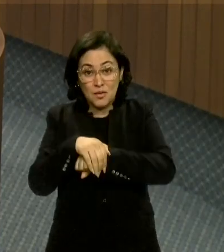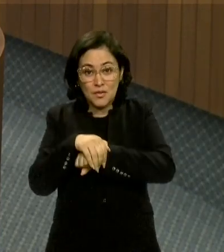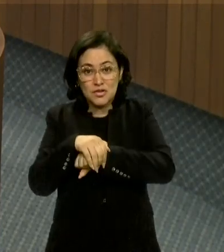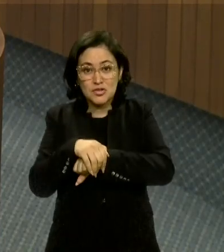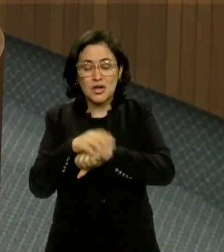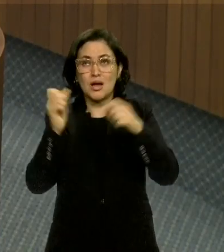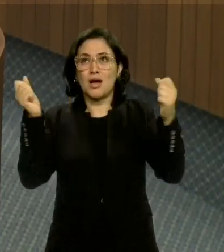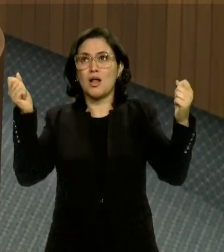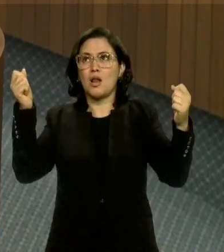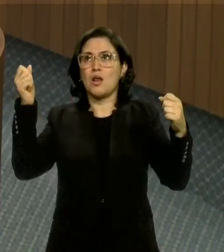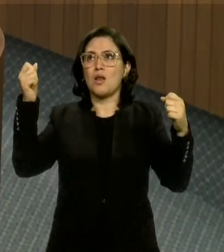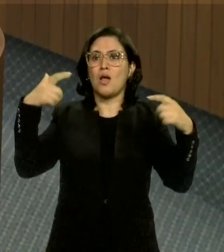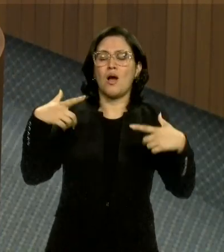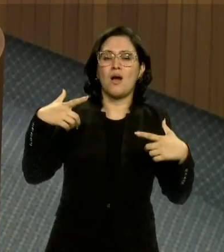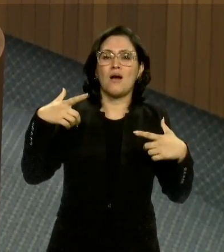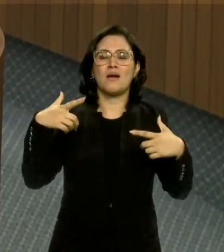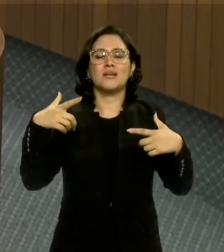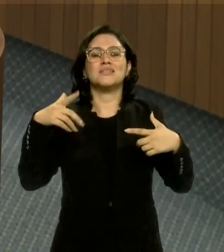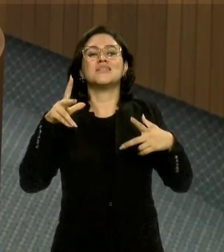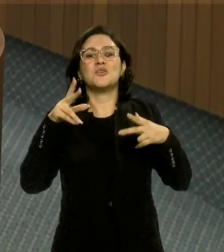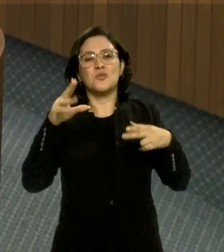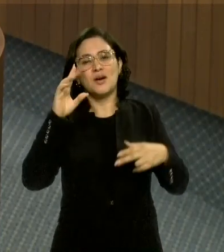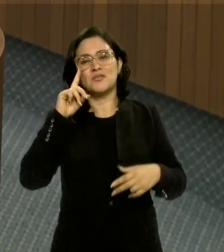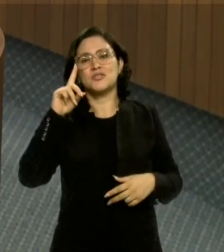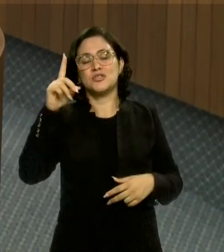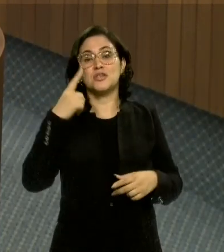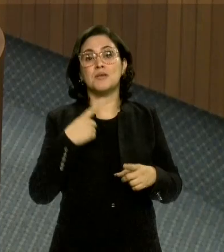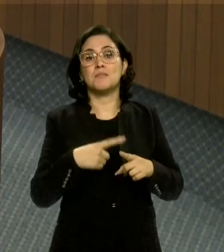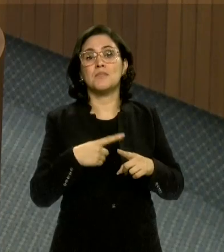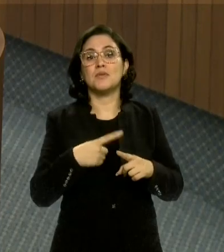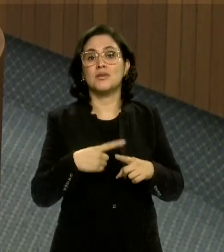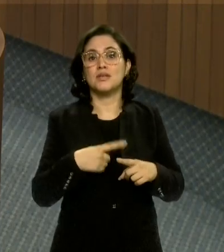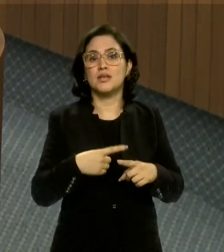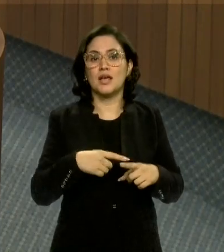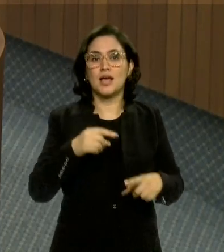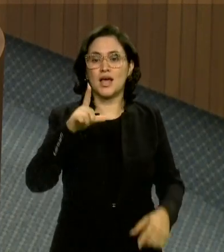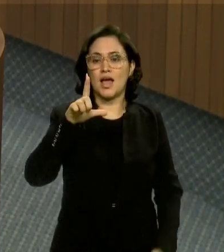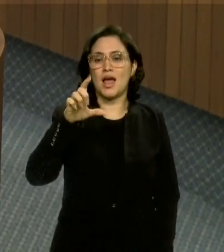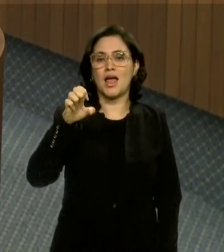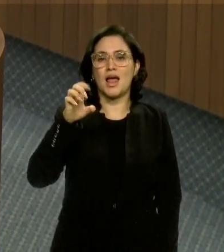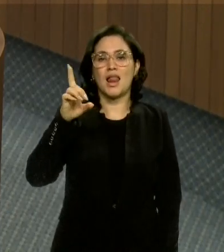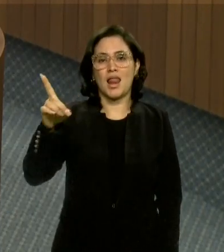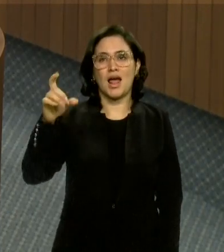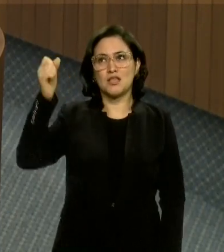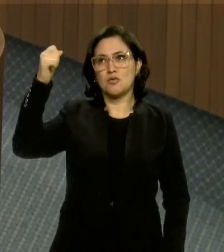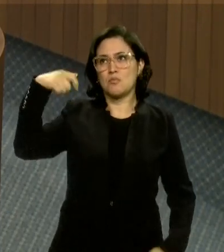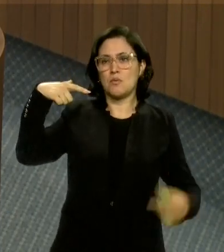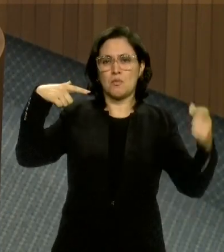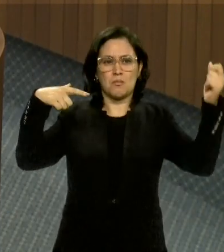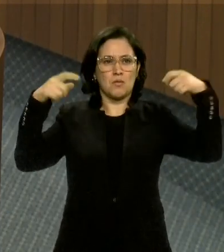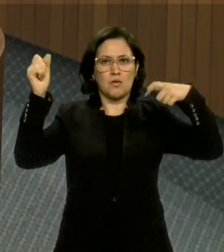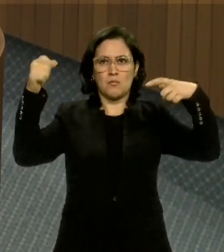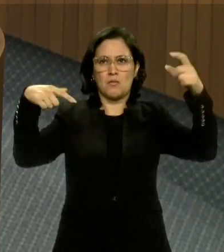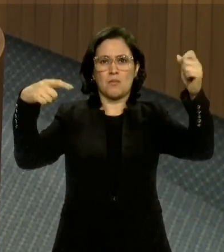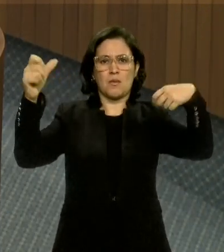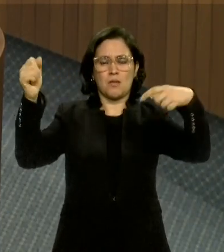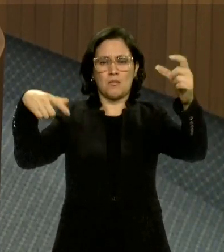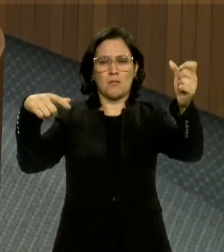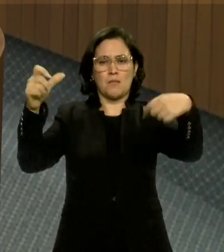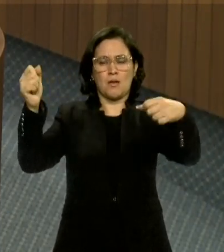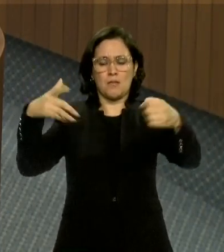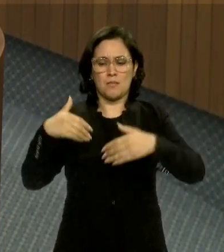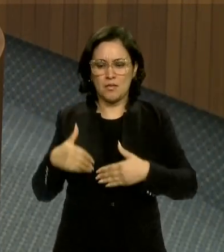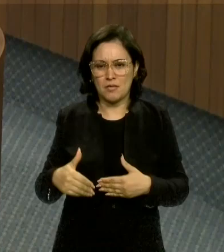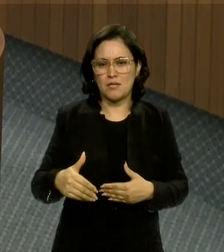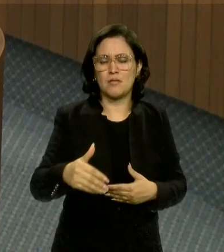Anil. Coab, conjunto Coab Anil. Nos próximos dias vão receber iluminação de LED. Vão receber iluminação de LED